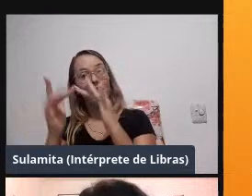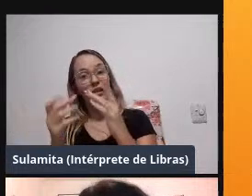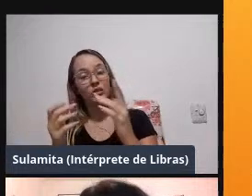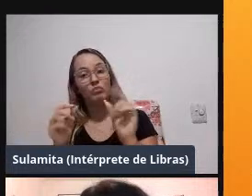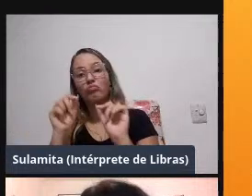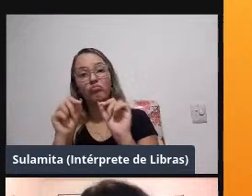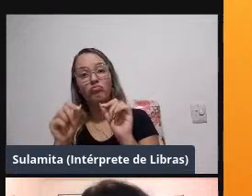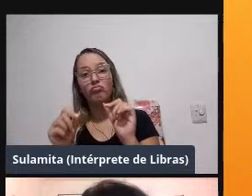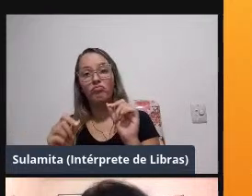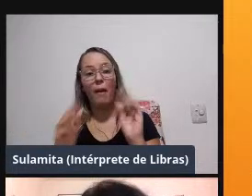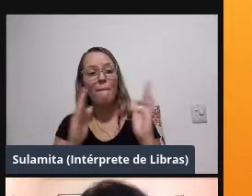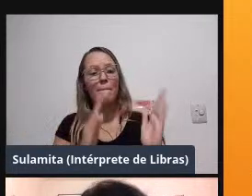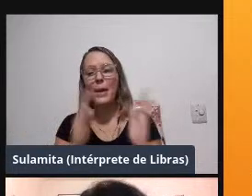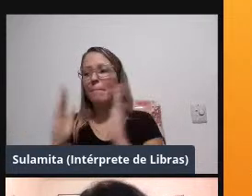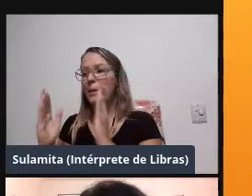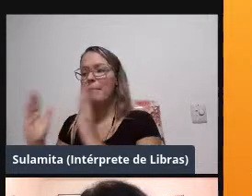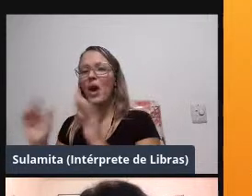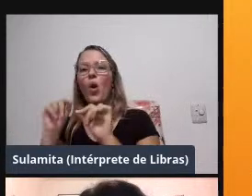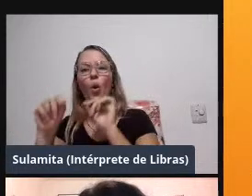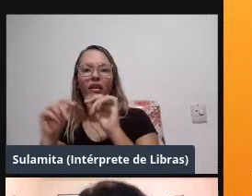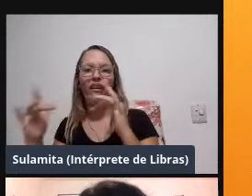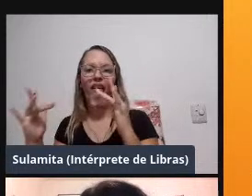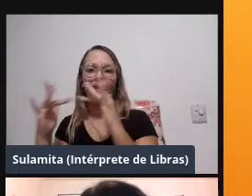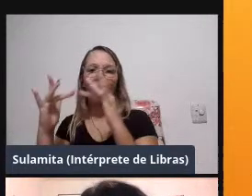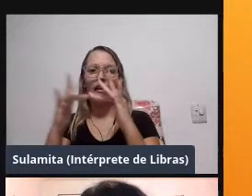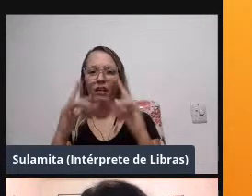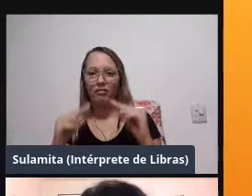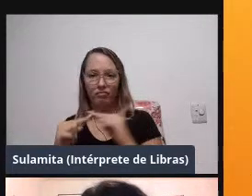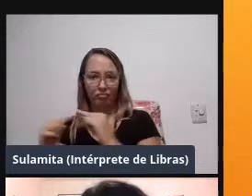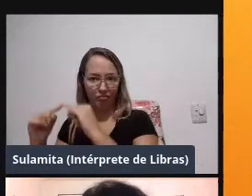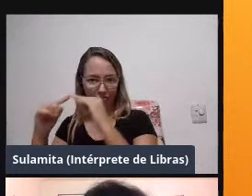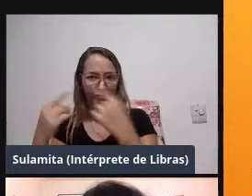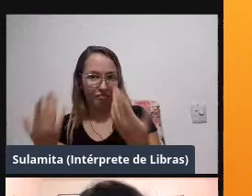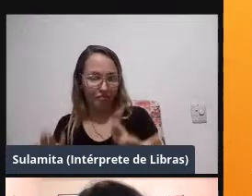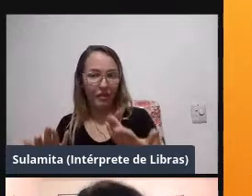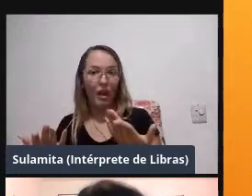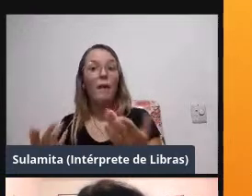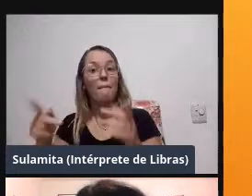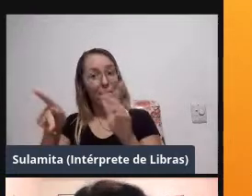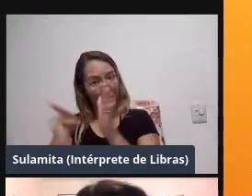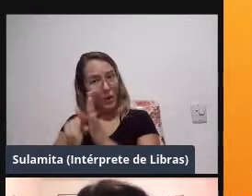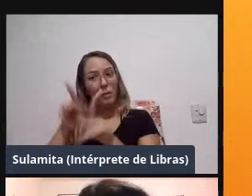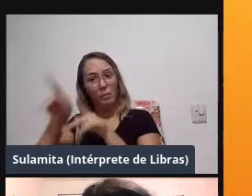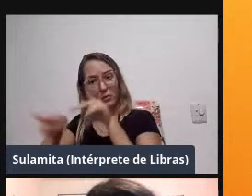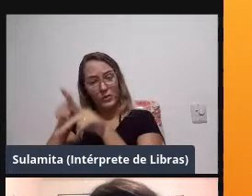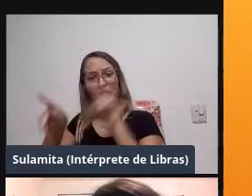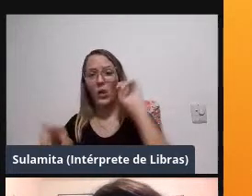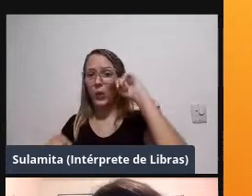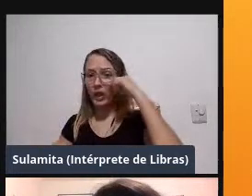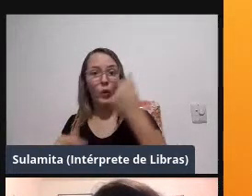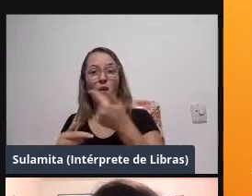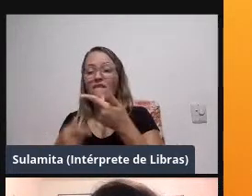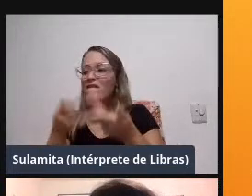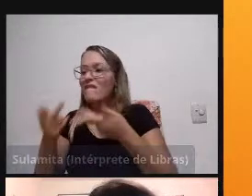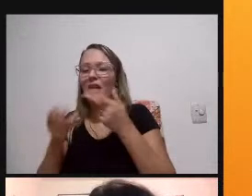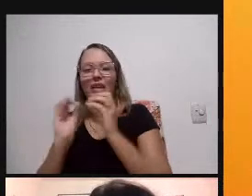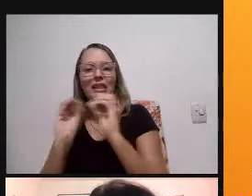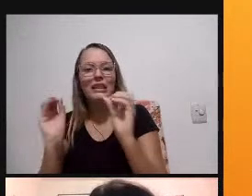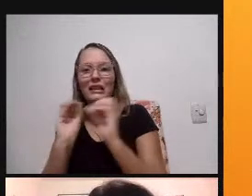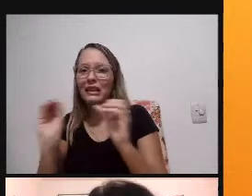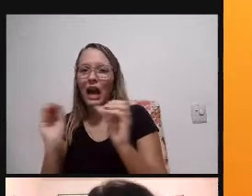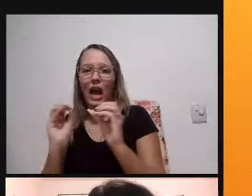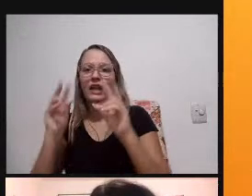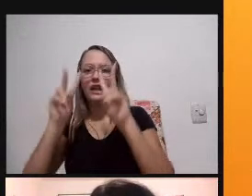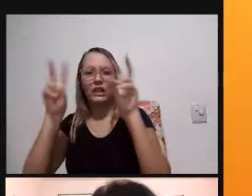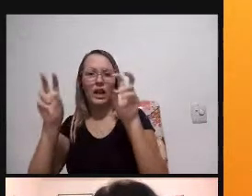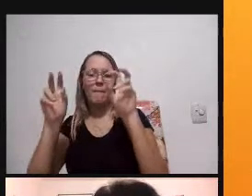a ausência da população negra nas pesquisas. Não se falava da questão racial, né, não se falava de pessoas